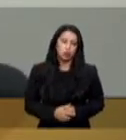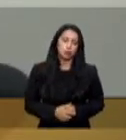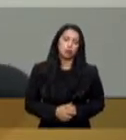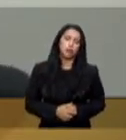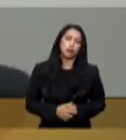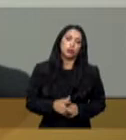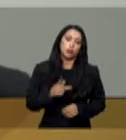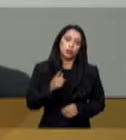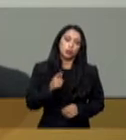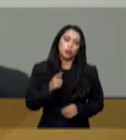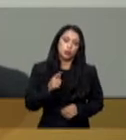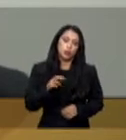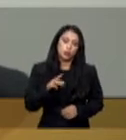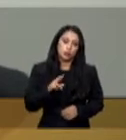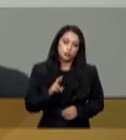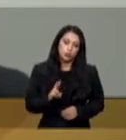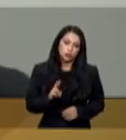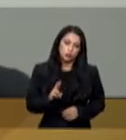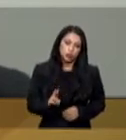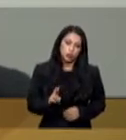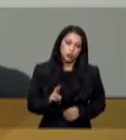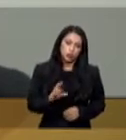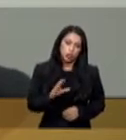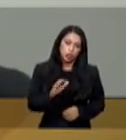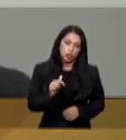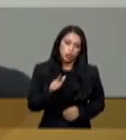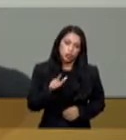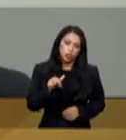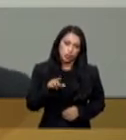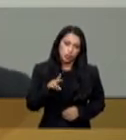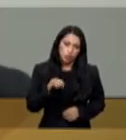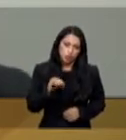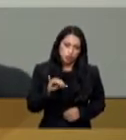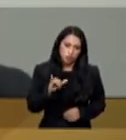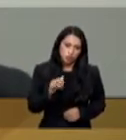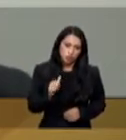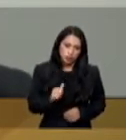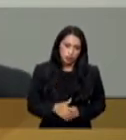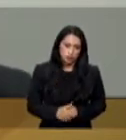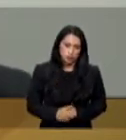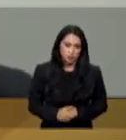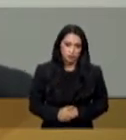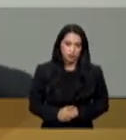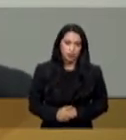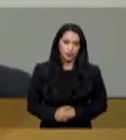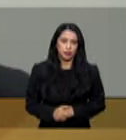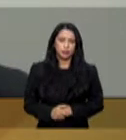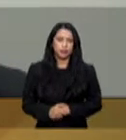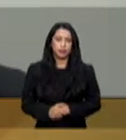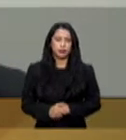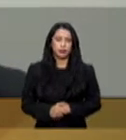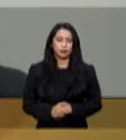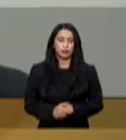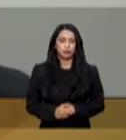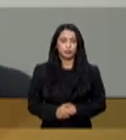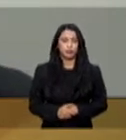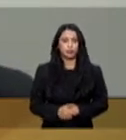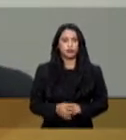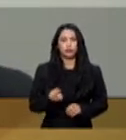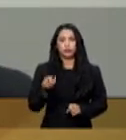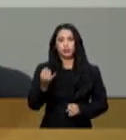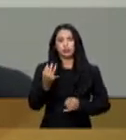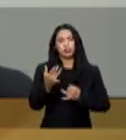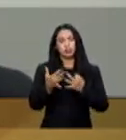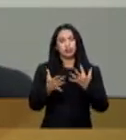da República, doutora Cláudia Sampaio Marques, em seu pronunciamento, entende que, a prevalecer o entendimento impugnado, inúmeros feitos de